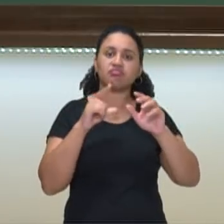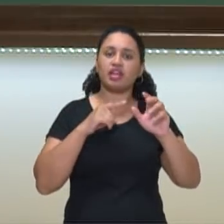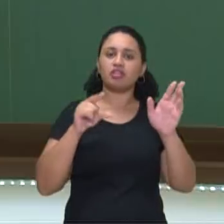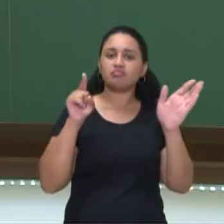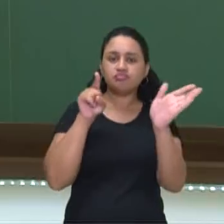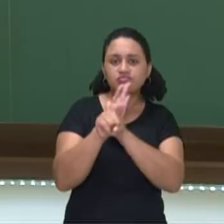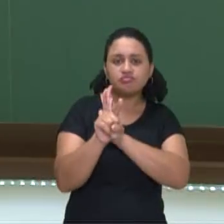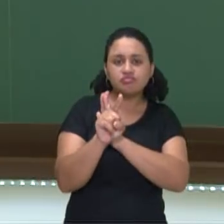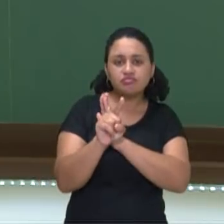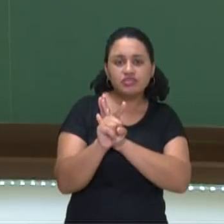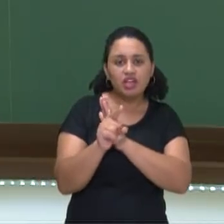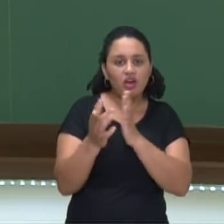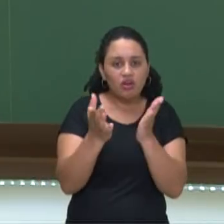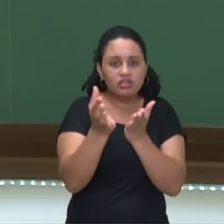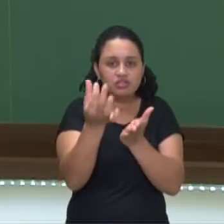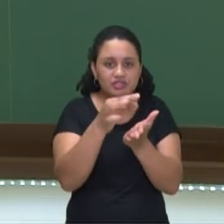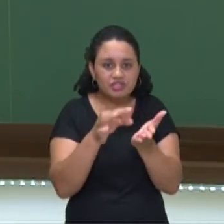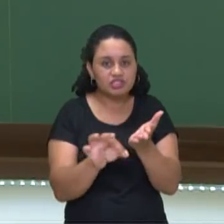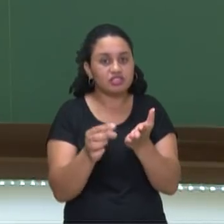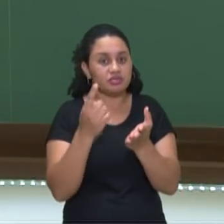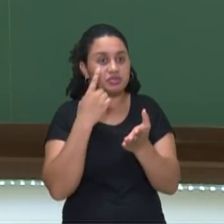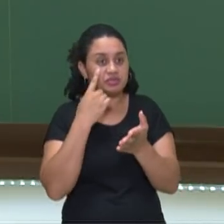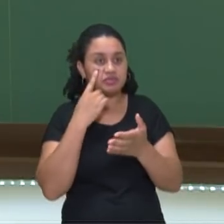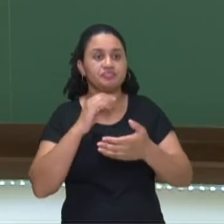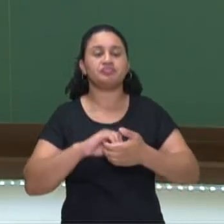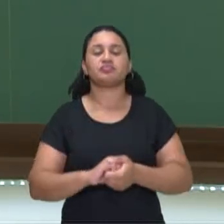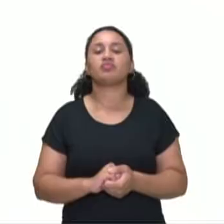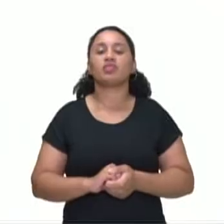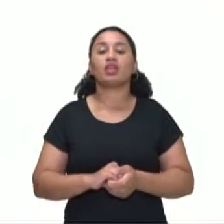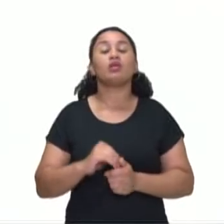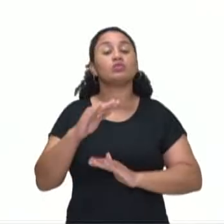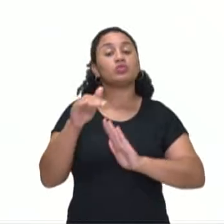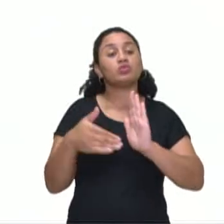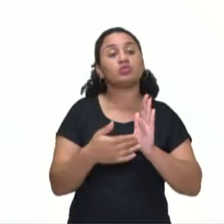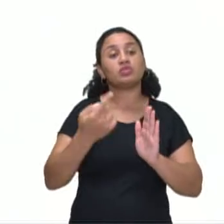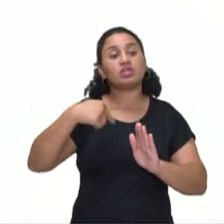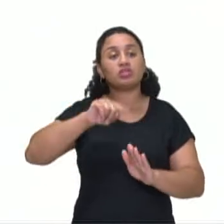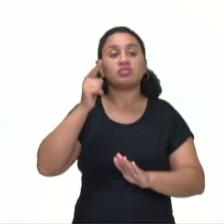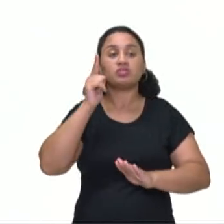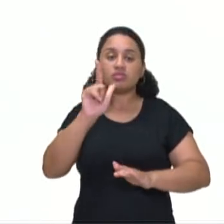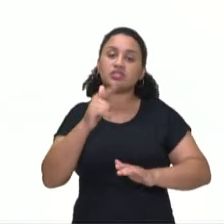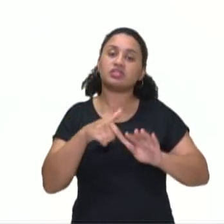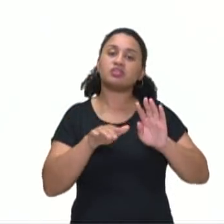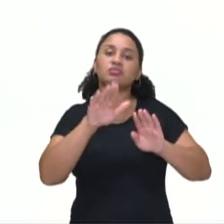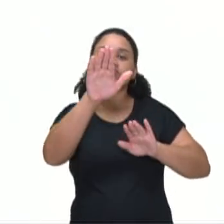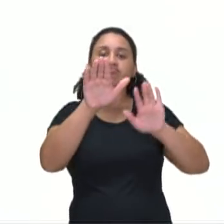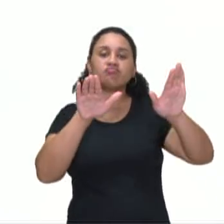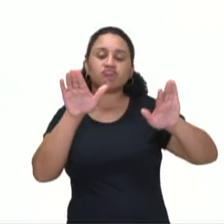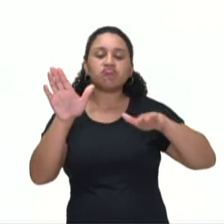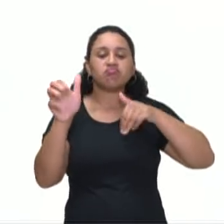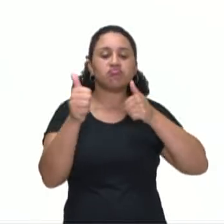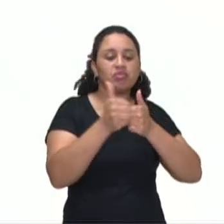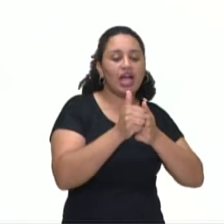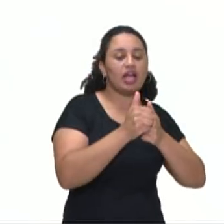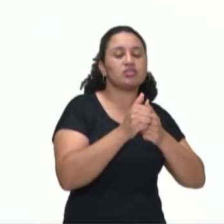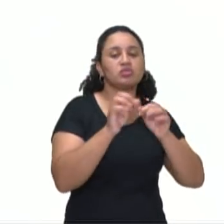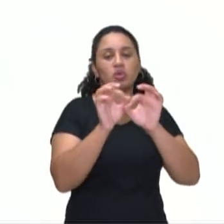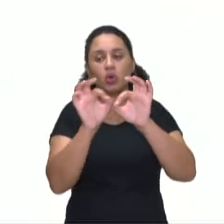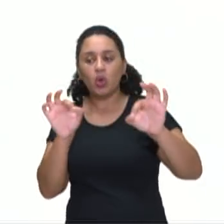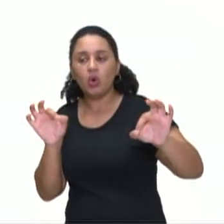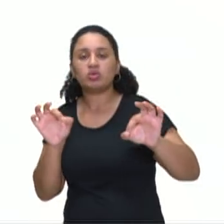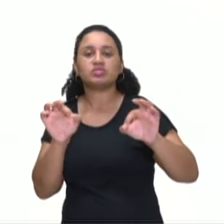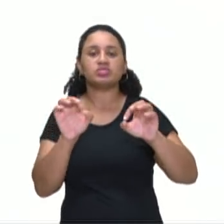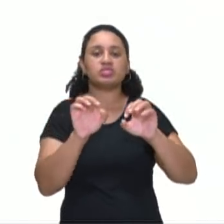Vamos lá então. Vamos para a correção? É tudo que podemos alcançar com todas as partes do corpo, perto ou longe, grande ou pequeno,